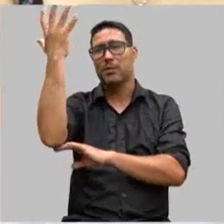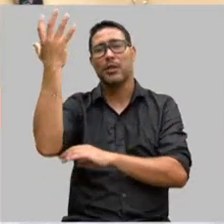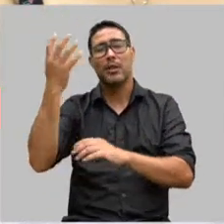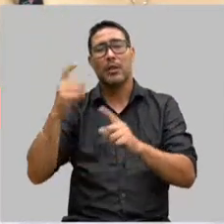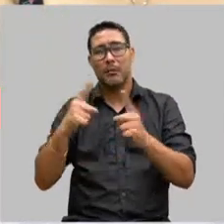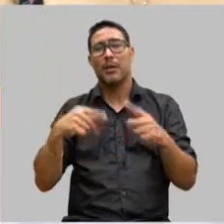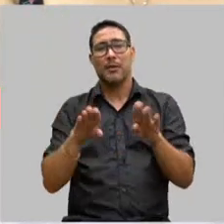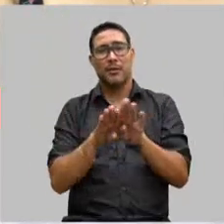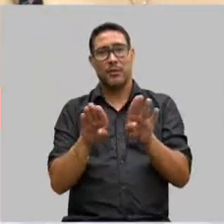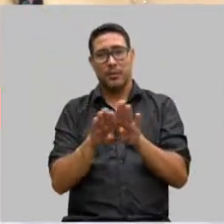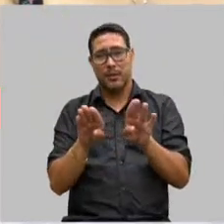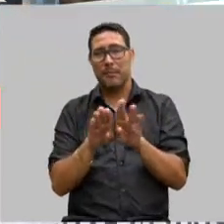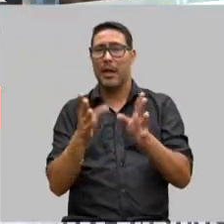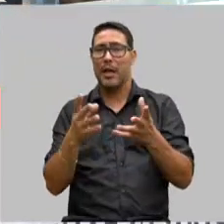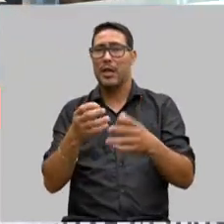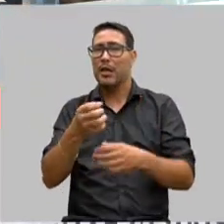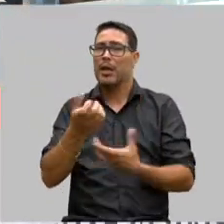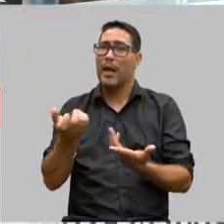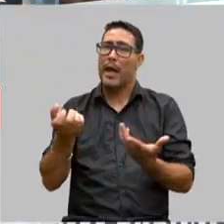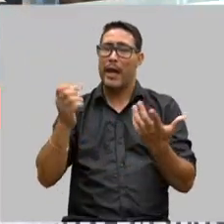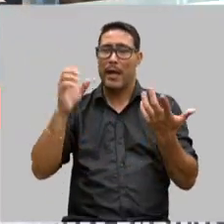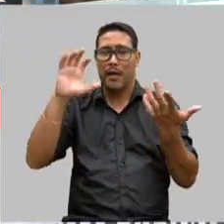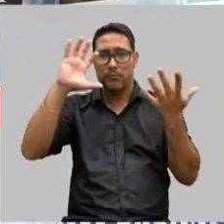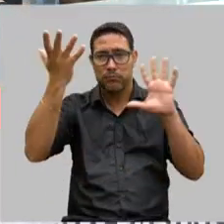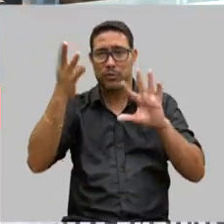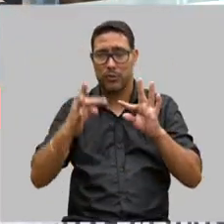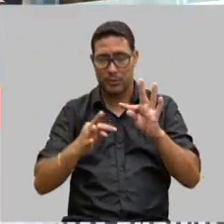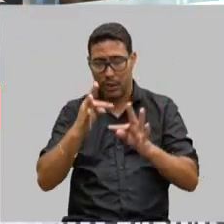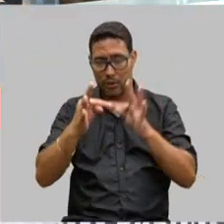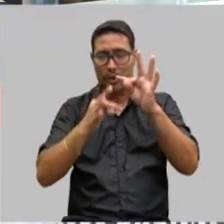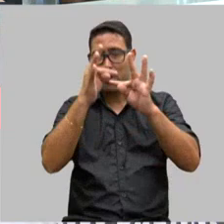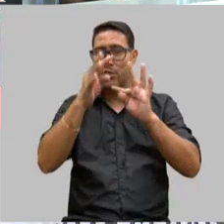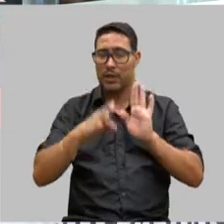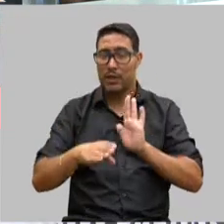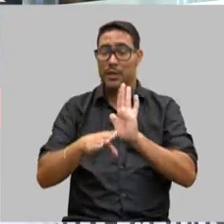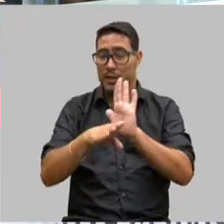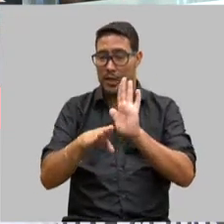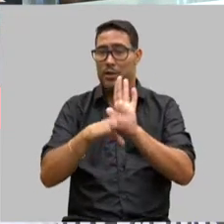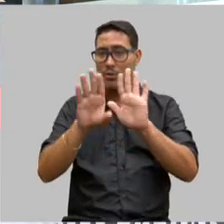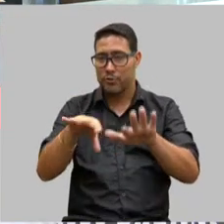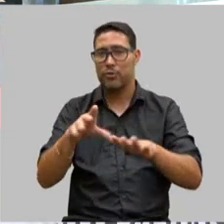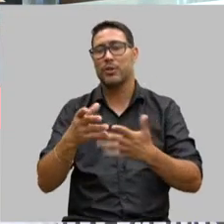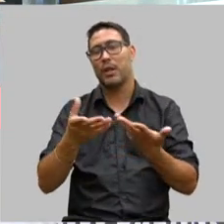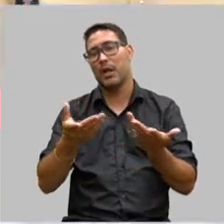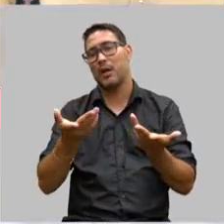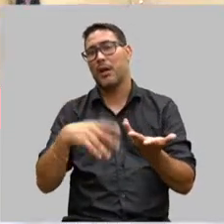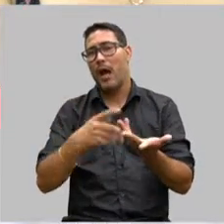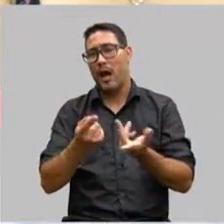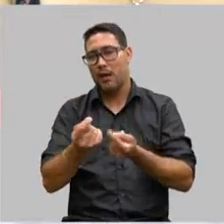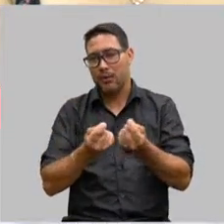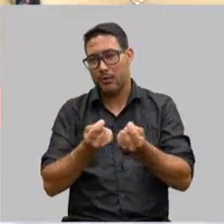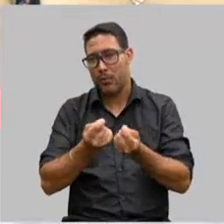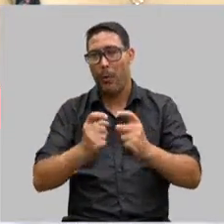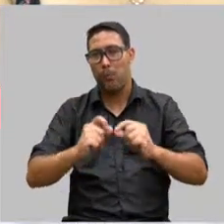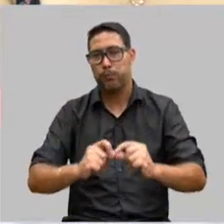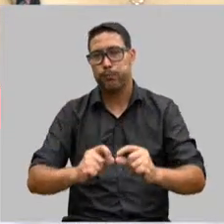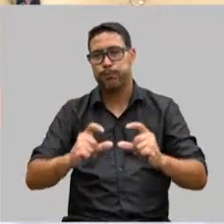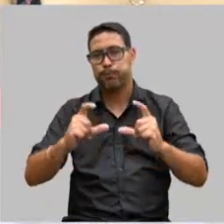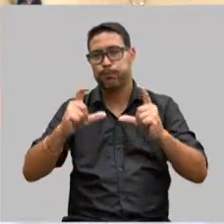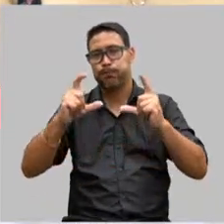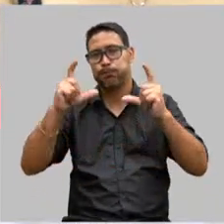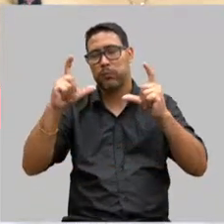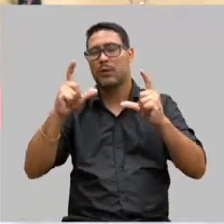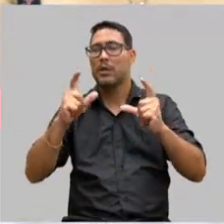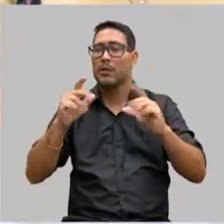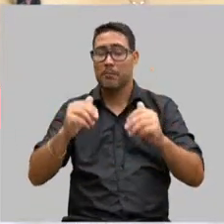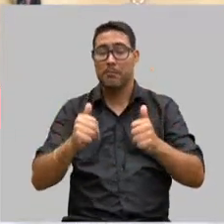soluções tecnológicas que empoderam a economia local, empoderam, criam oportunidades para o empreendedorismo,